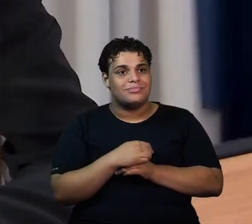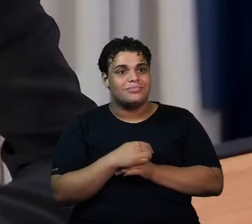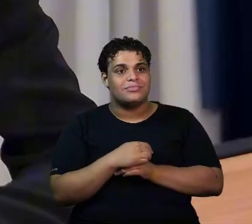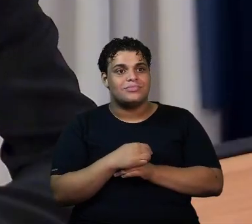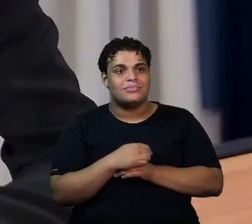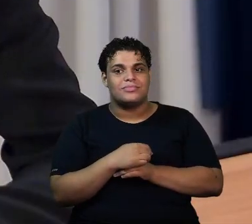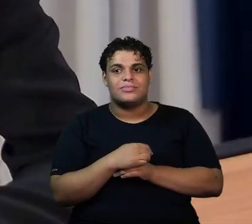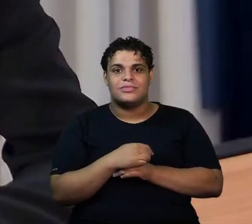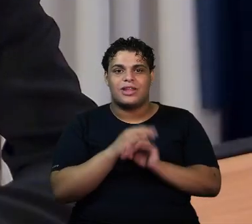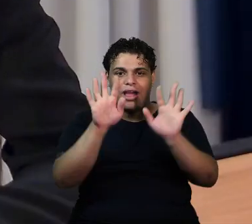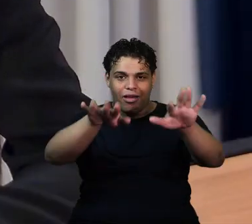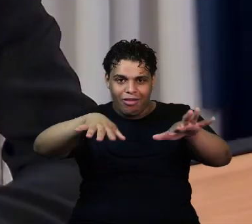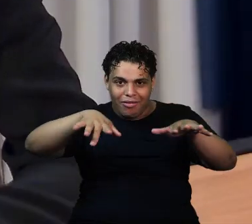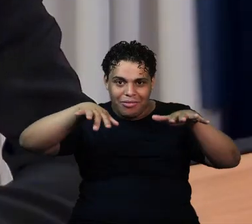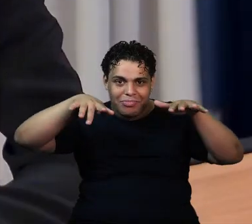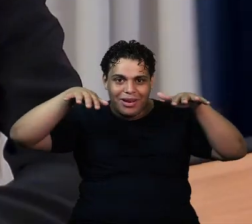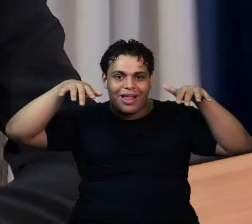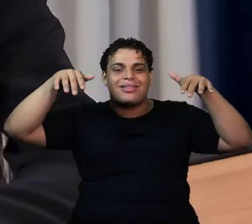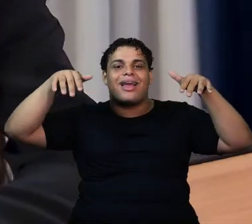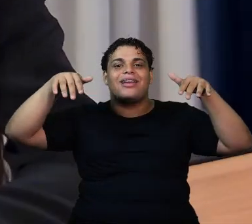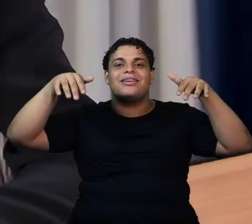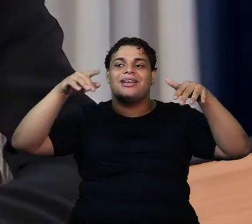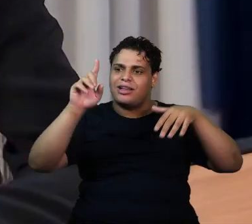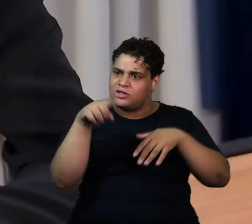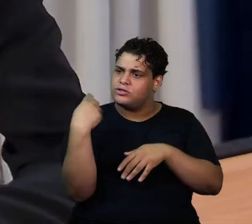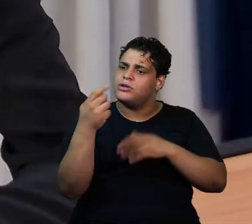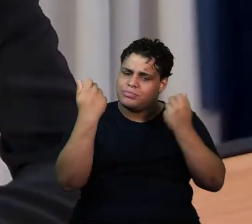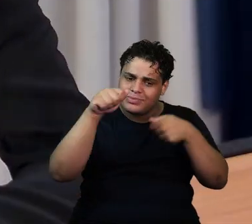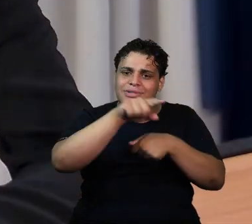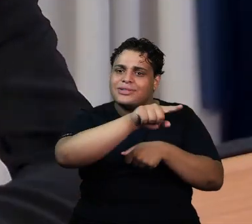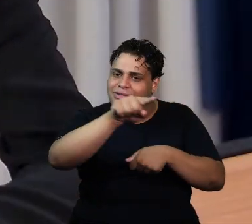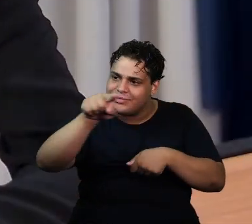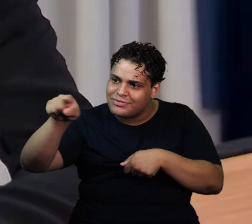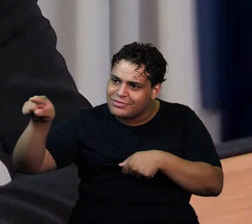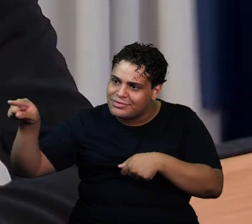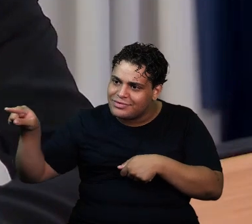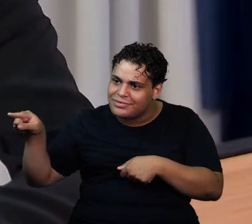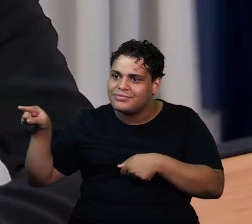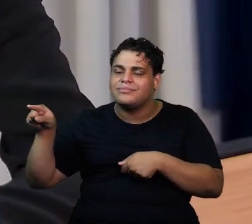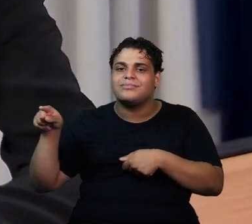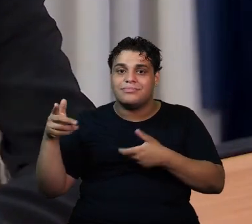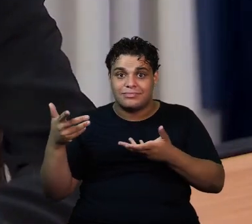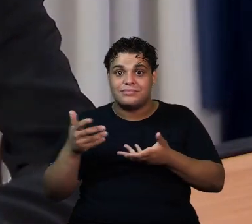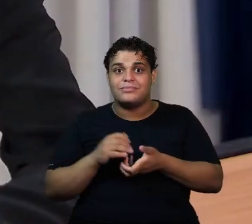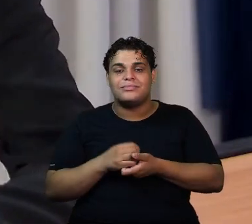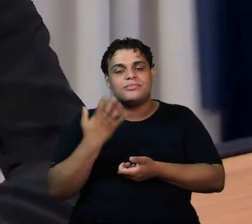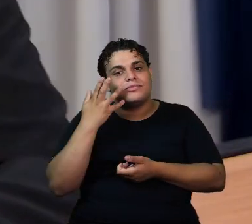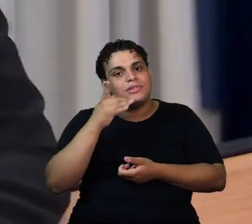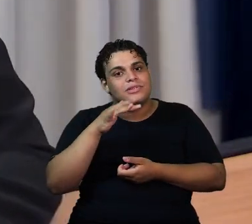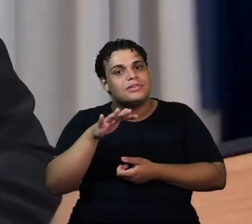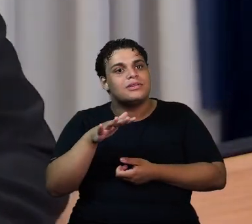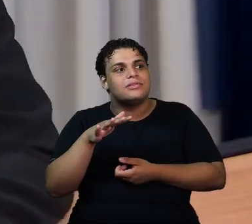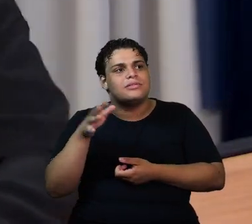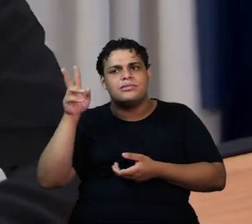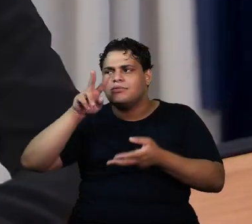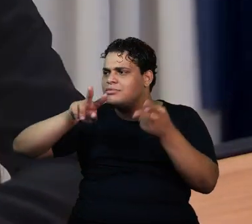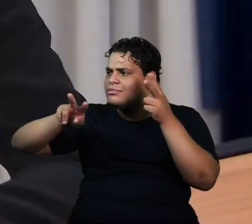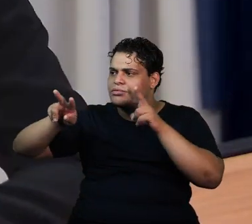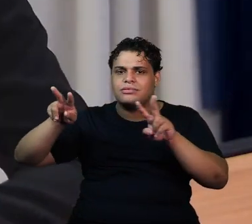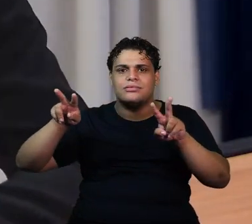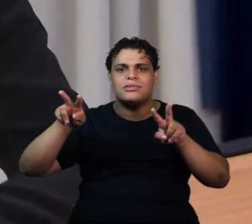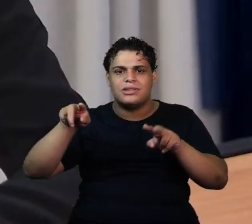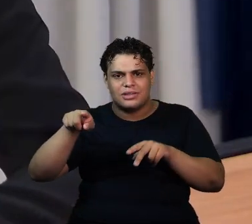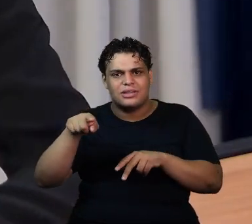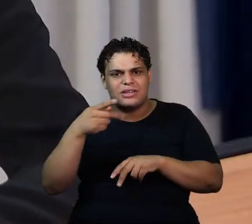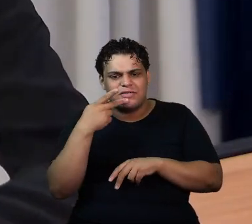plateia, interagindo com as crianças, precisamos de vocês, precisamos de você. Aí a criança olha para o lado, olha para o outro, mas ele está